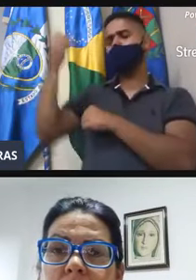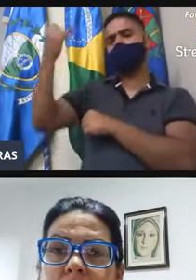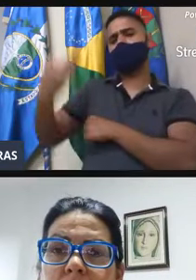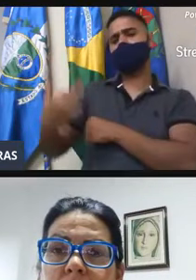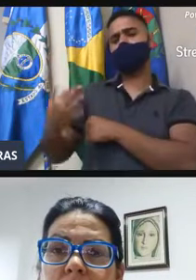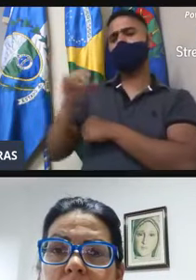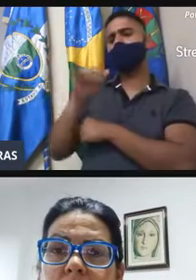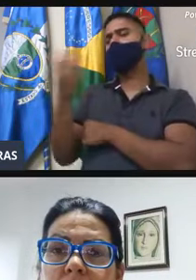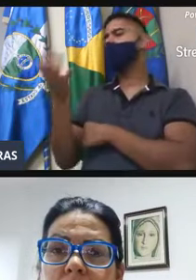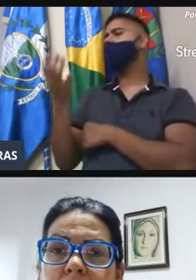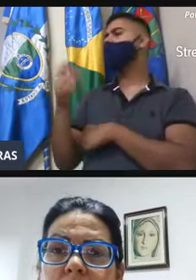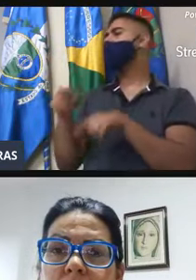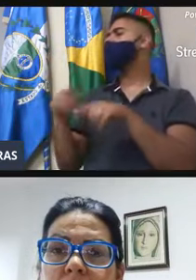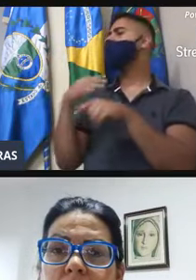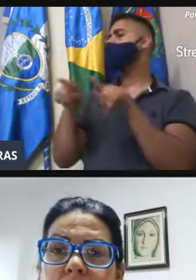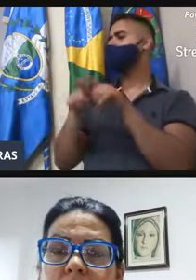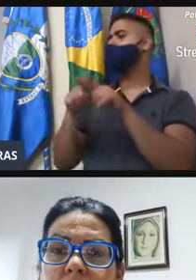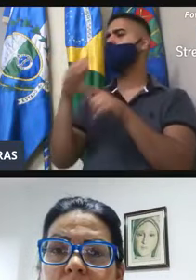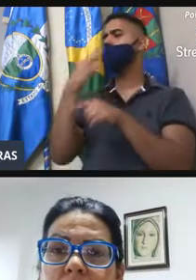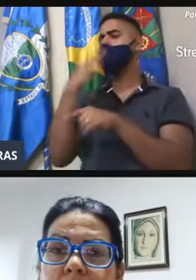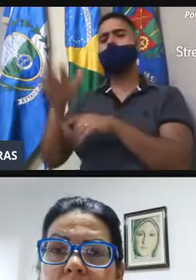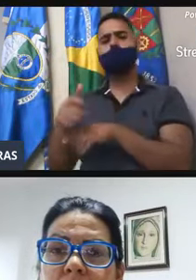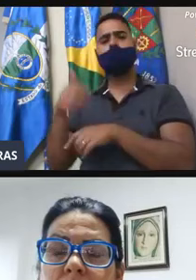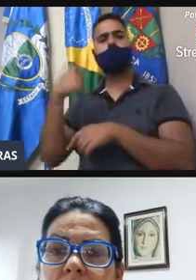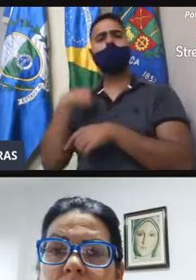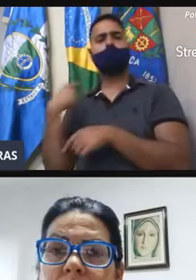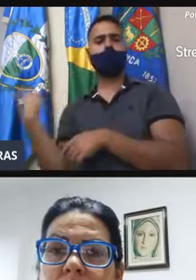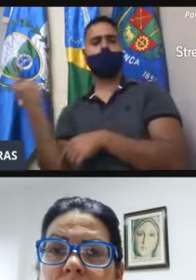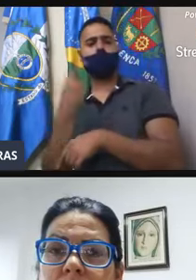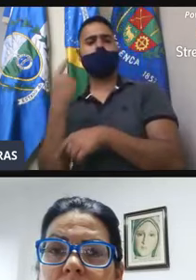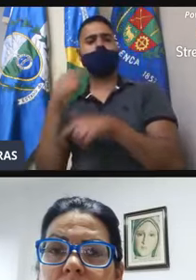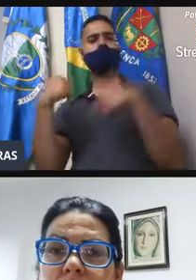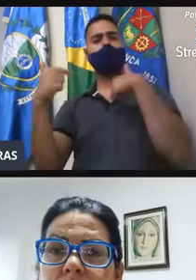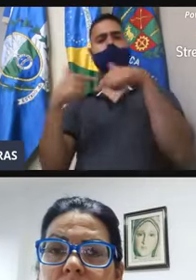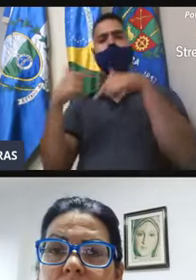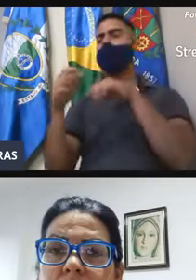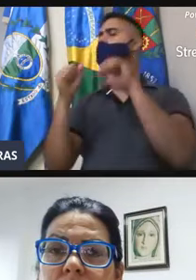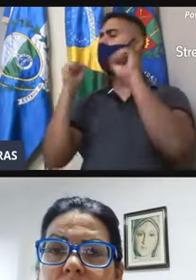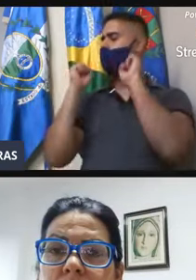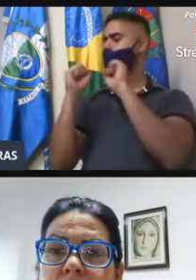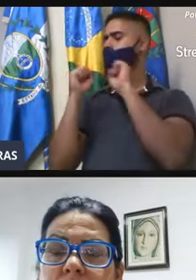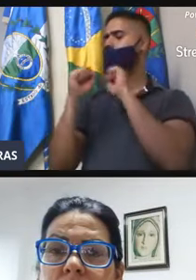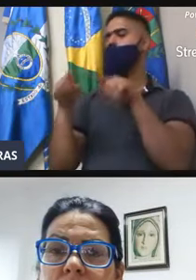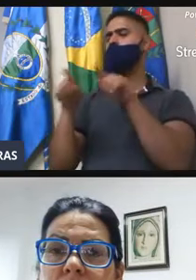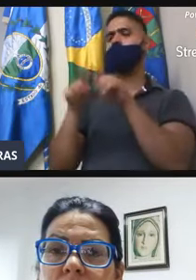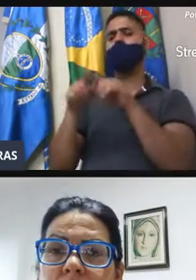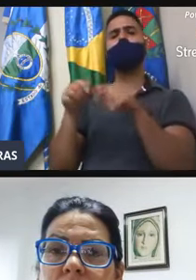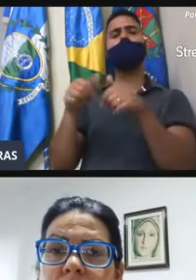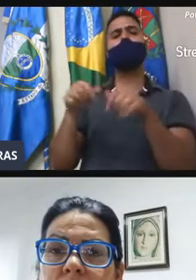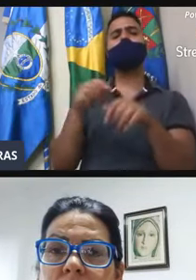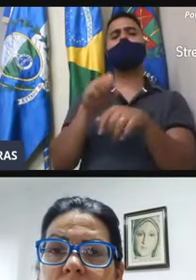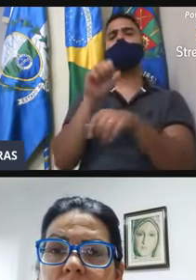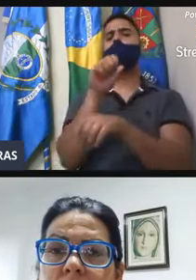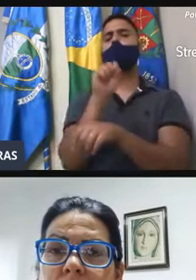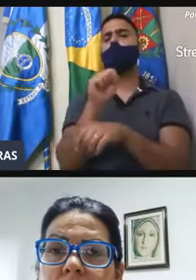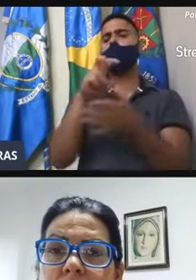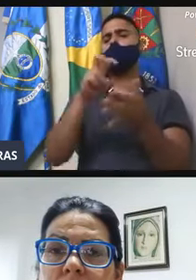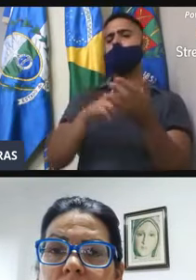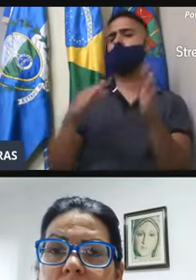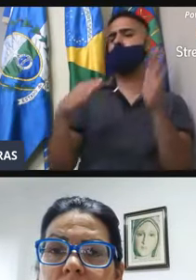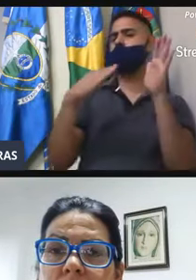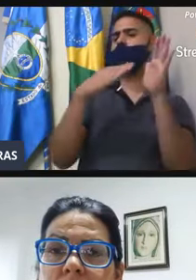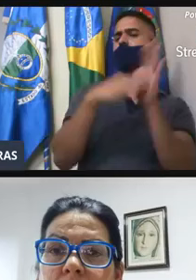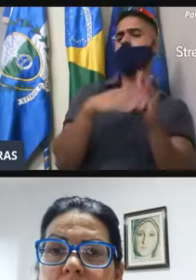Se quiserem conhecer melhor o nosso trabalho, estamos à disposição. Funcionamos de 8 às 17 horas, né,